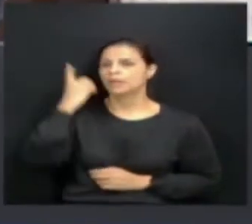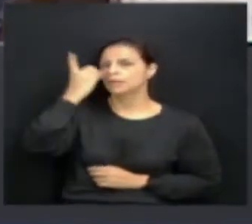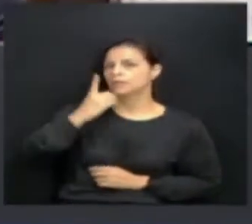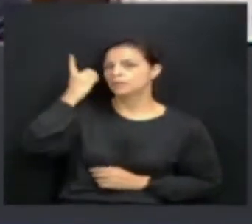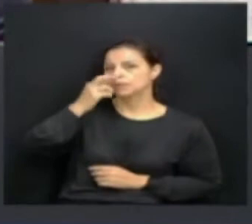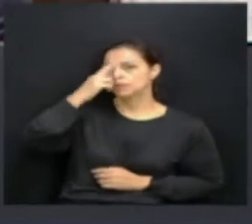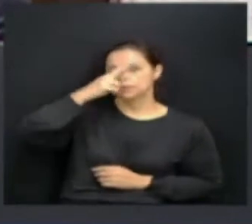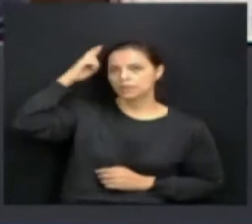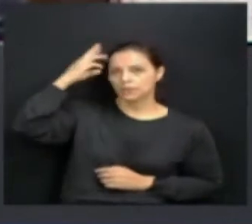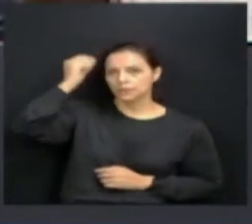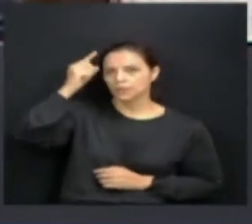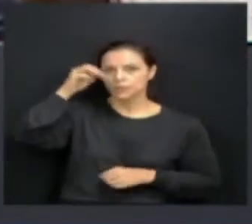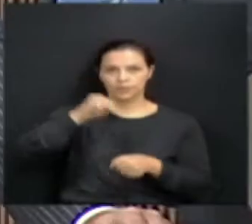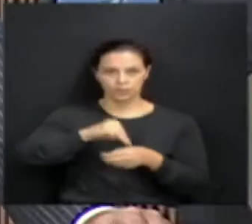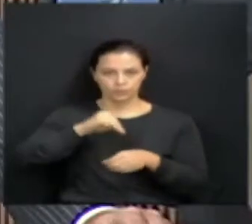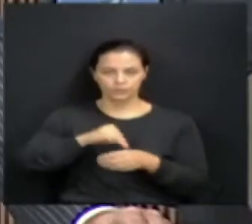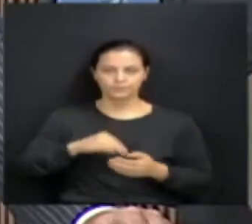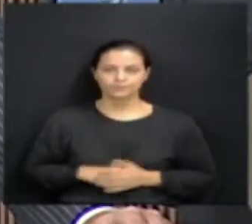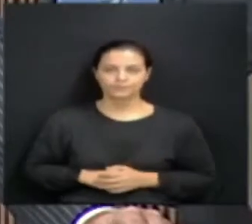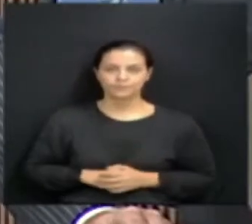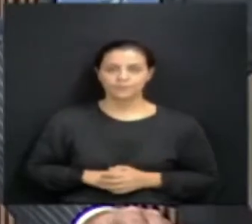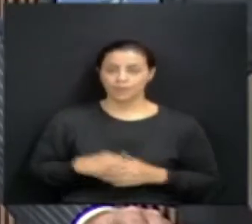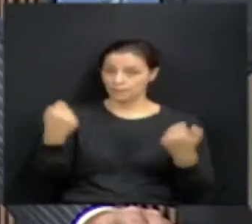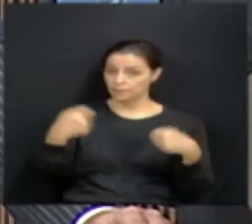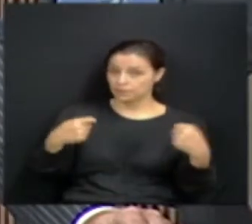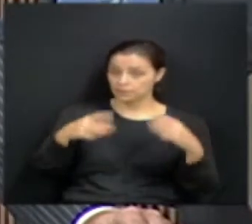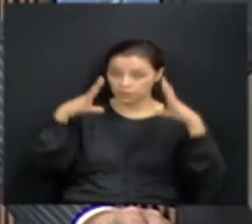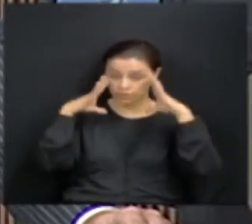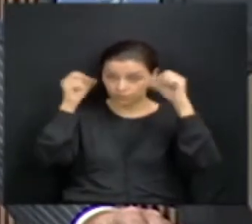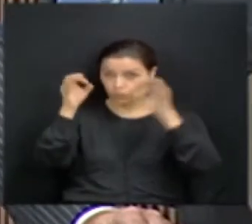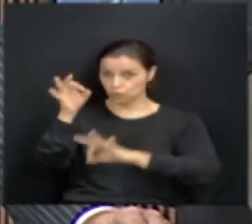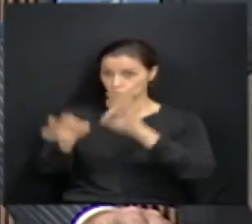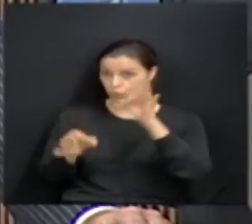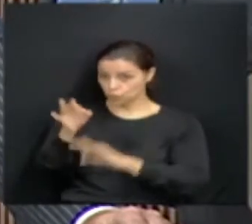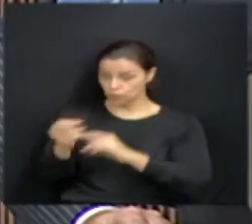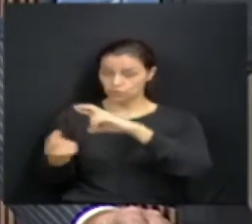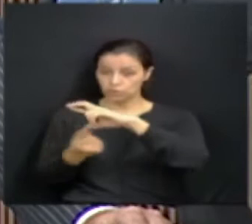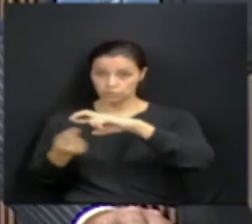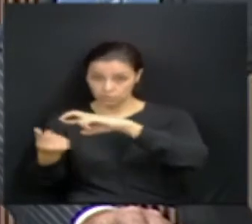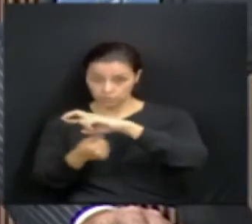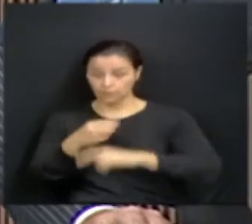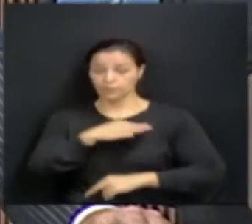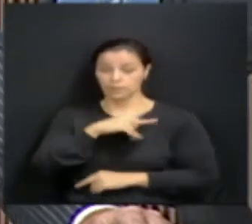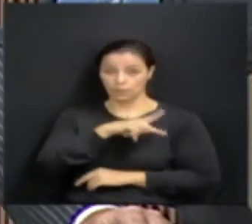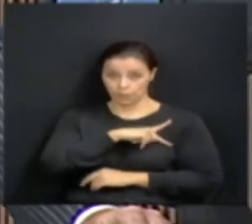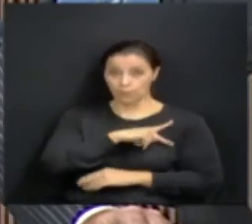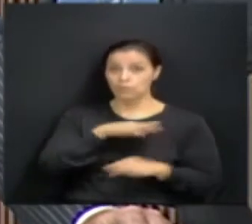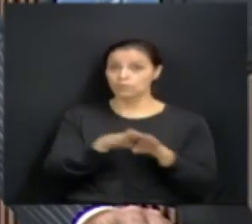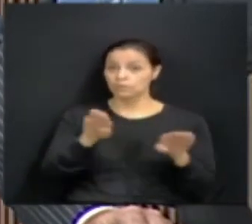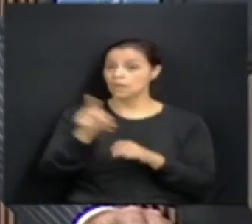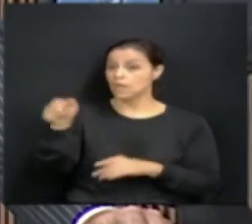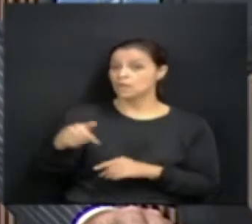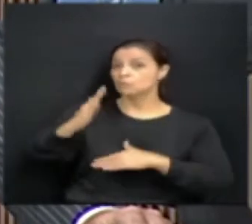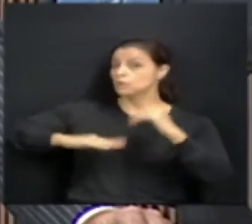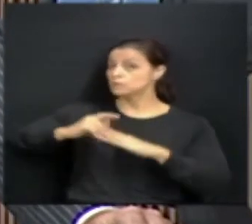Deputado Requião, 1 minuto para Eu concluo. concluir. Precisamos que o Tribunal, a Justiça e o Ministério Público honrem as